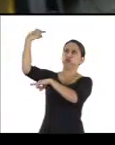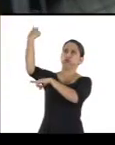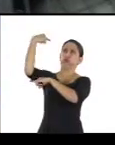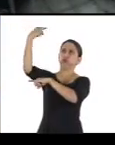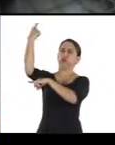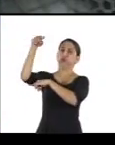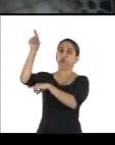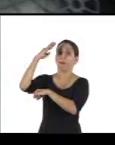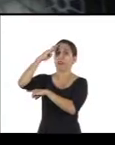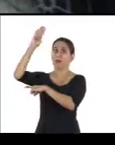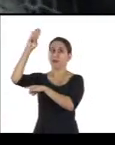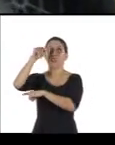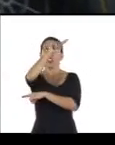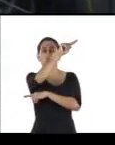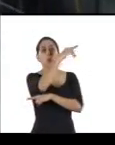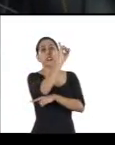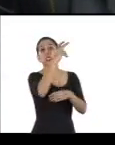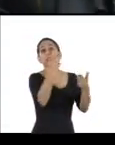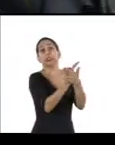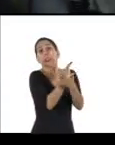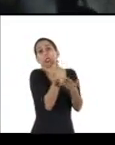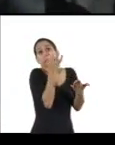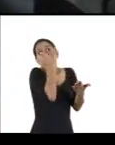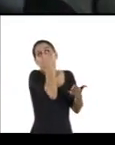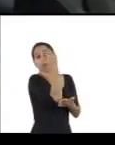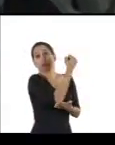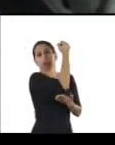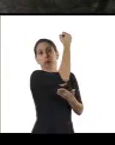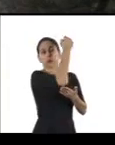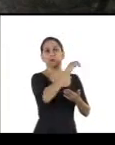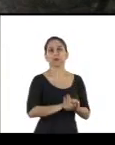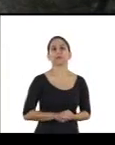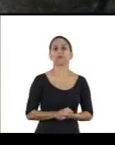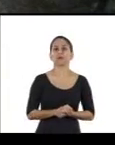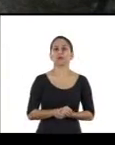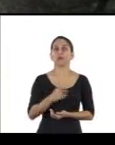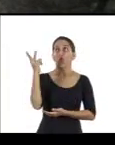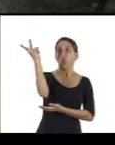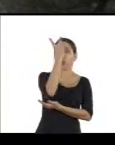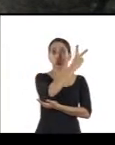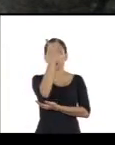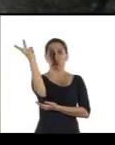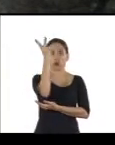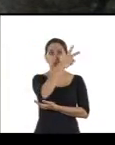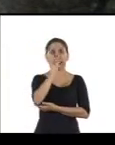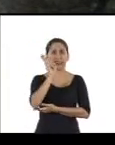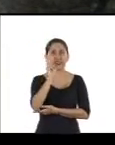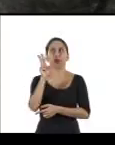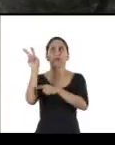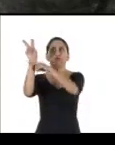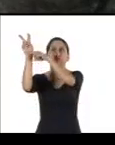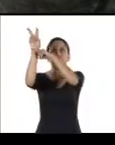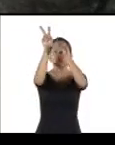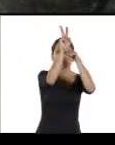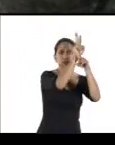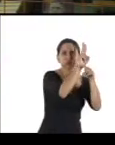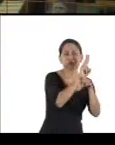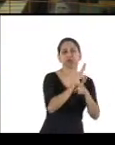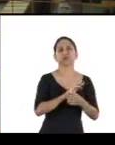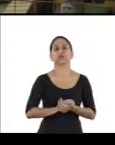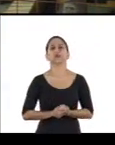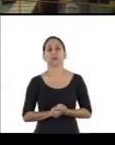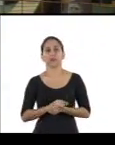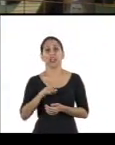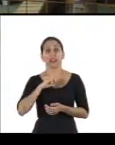emergência. Suas entradas aspirantes devem estar protegidas e os dois ventiladores precisam estar conectados de modo permanente